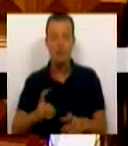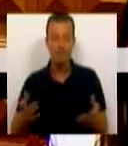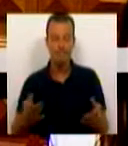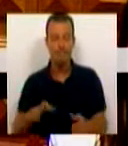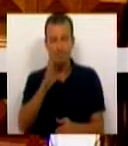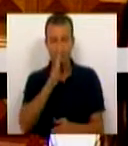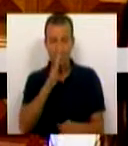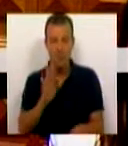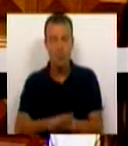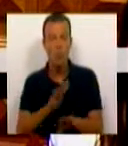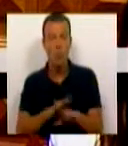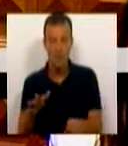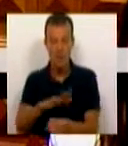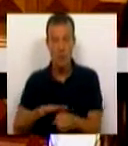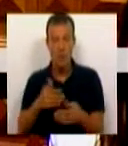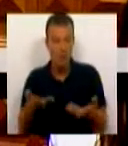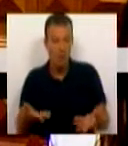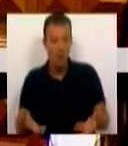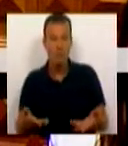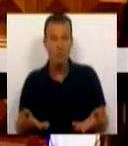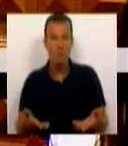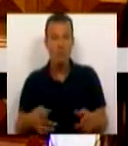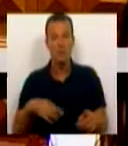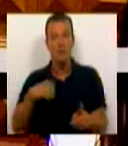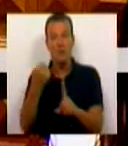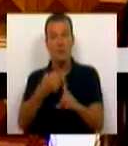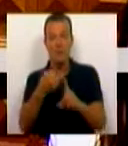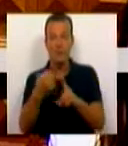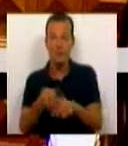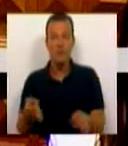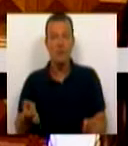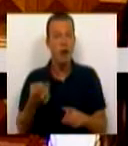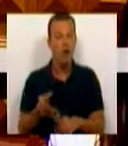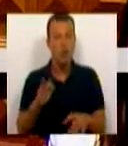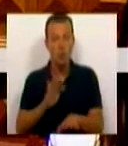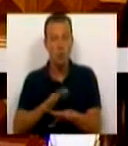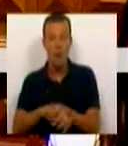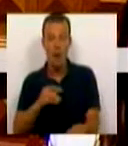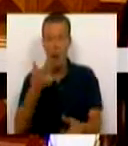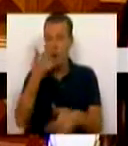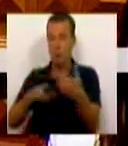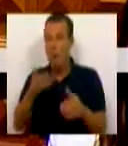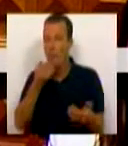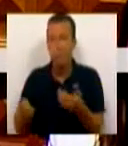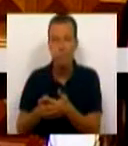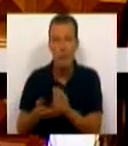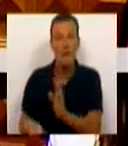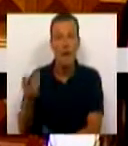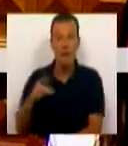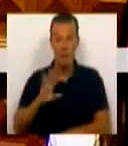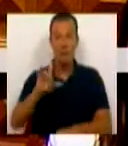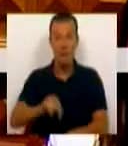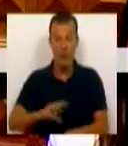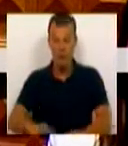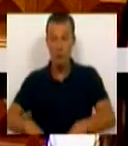se, face à situação atual, face aos desafios que são lançados pelo envelhecimento da população e pela inovação terapêutica,